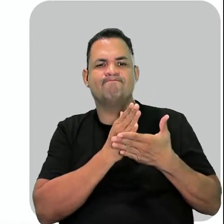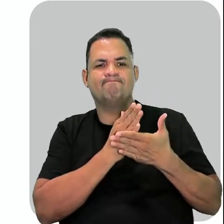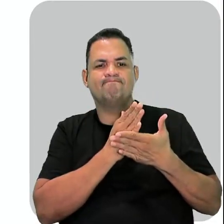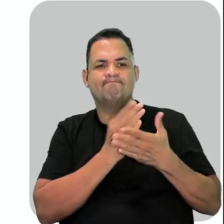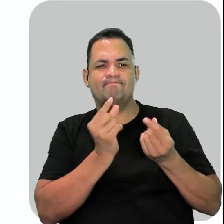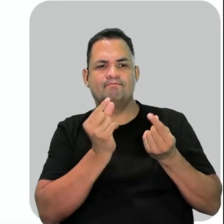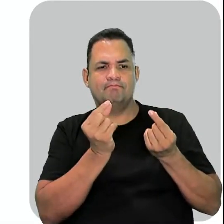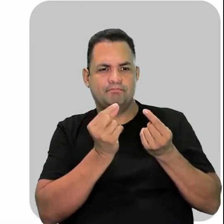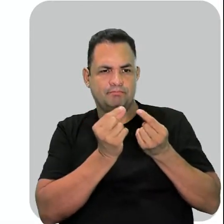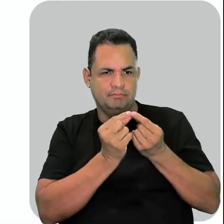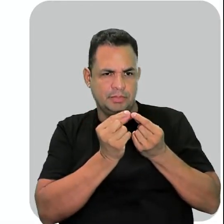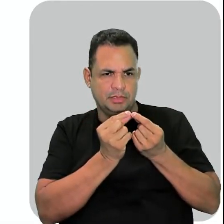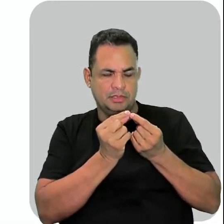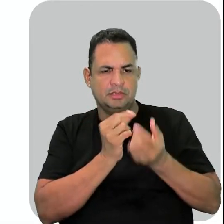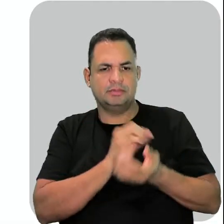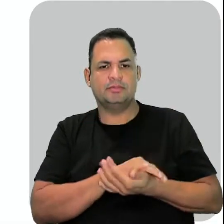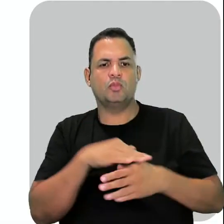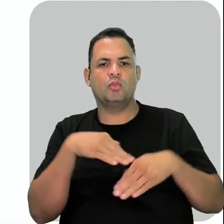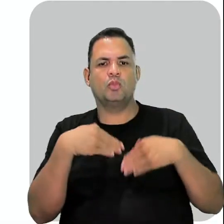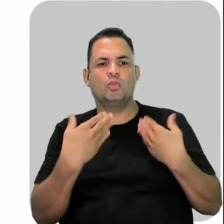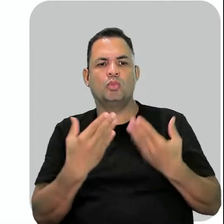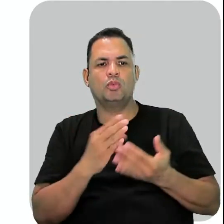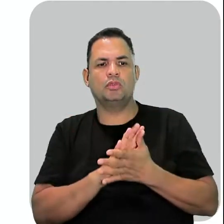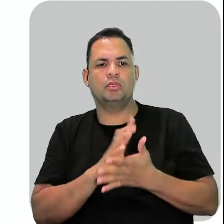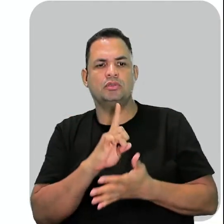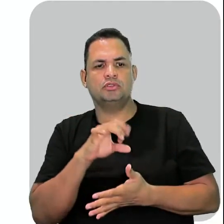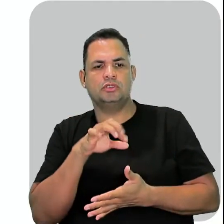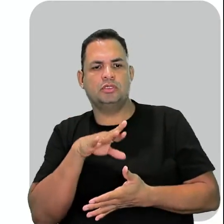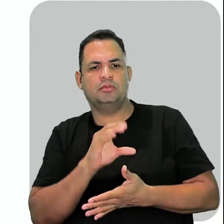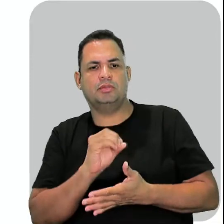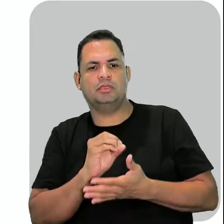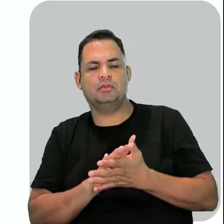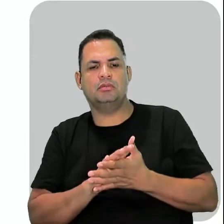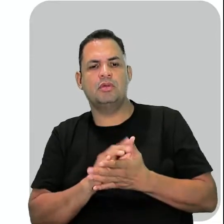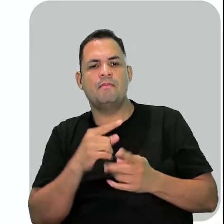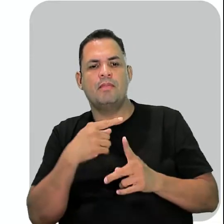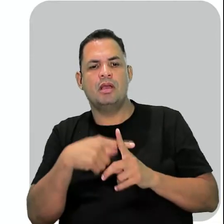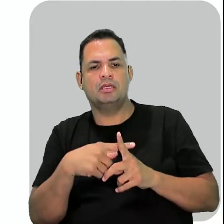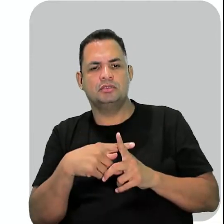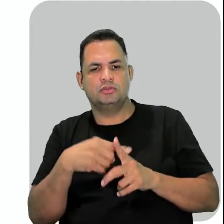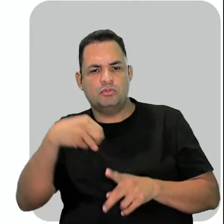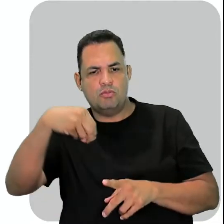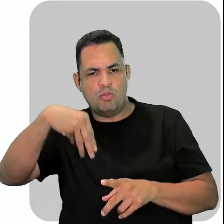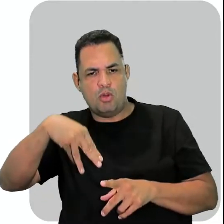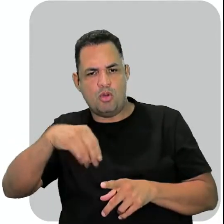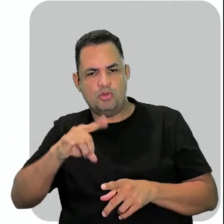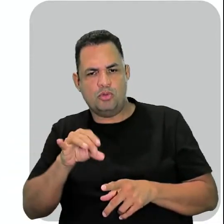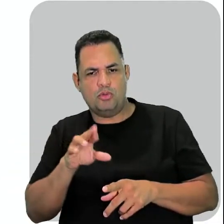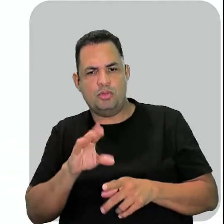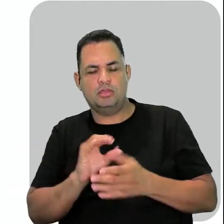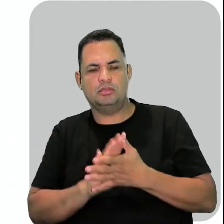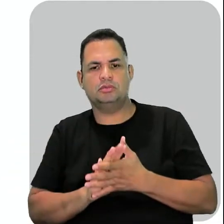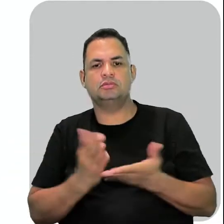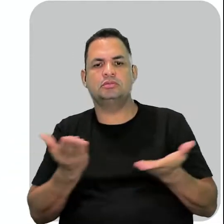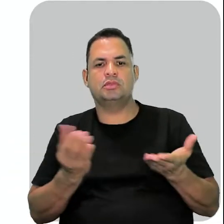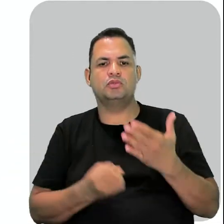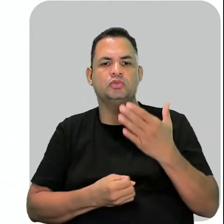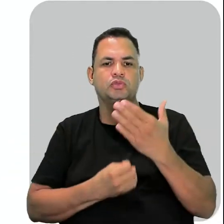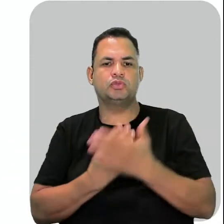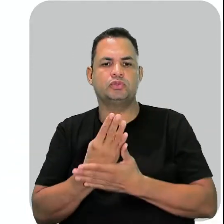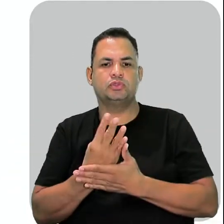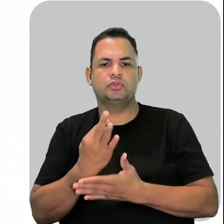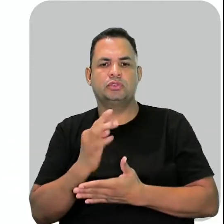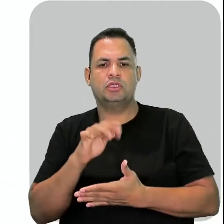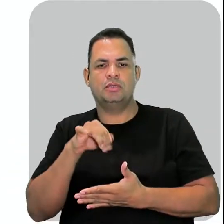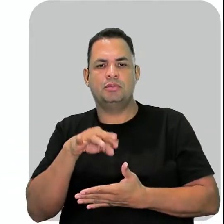dímero. Quando a gente tem um dímero se ligando a um monômero, nós temos como origem